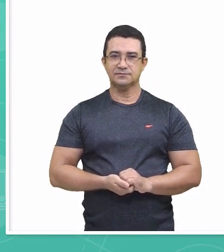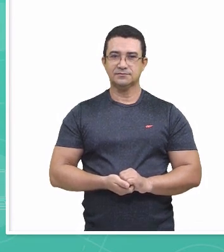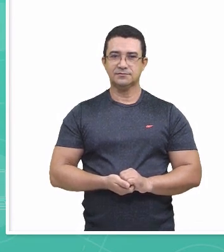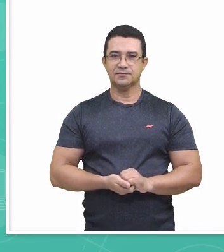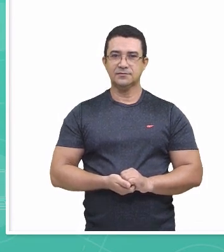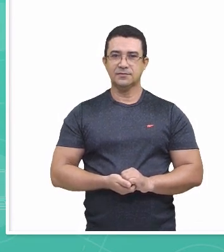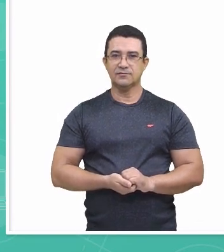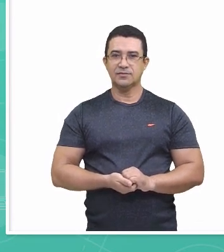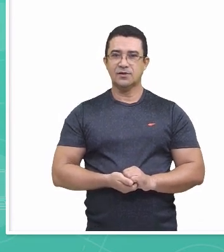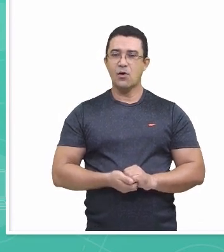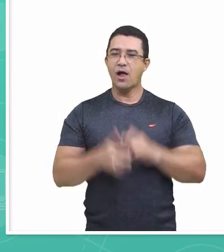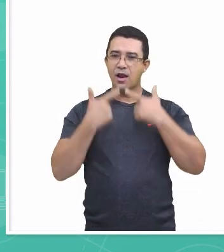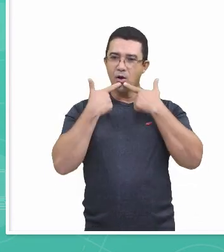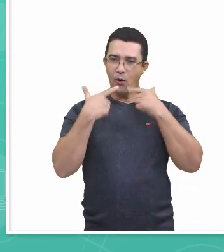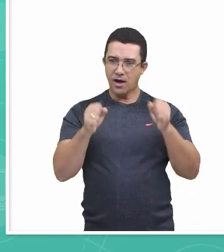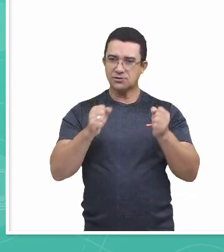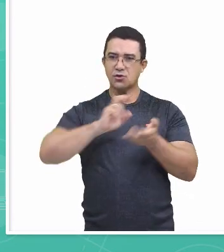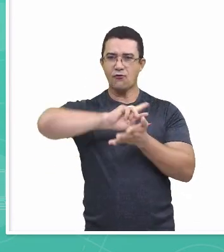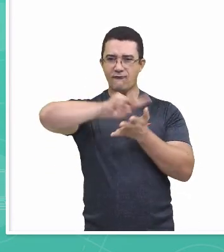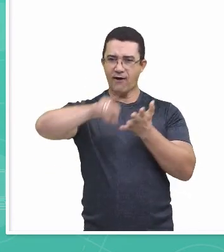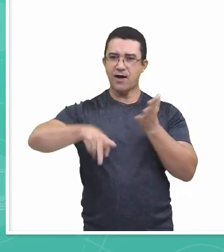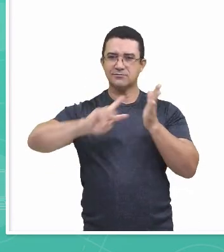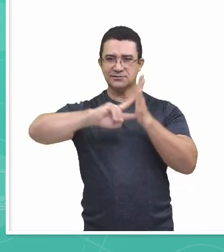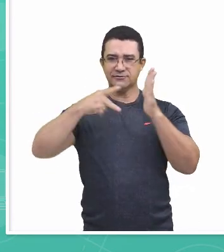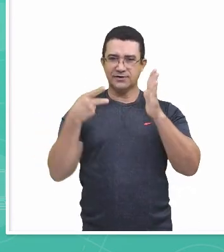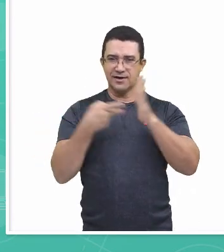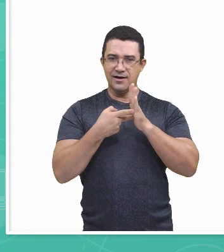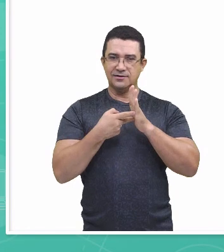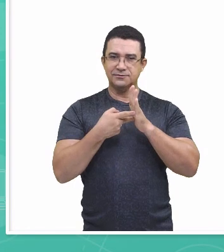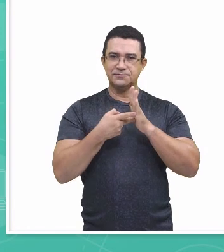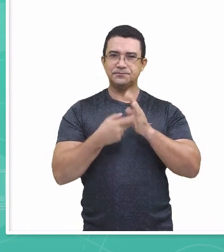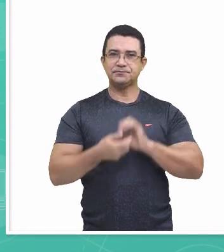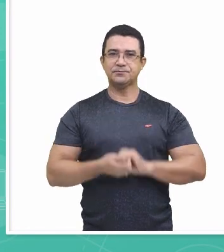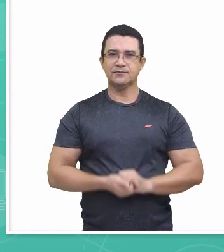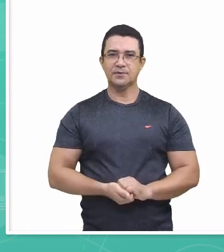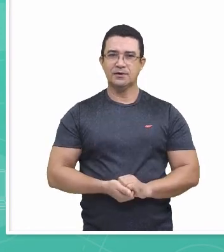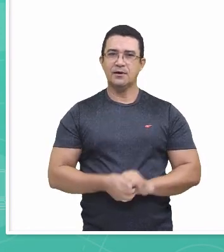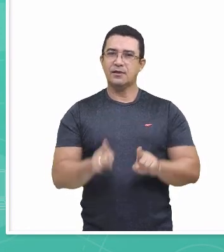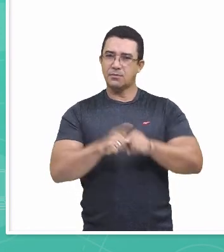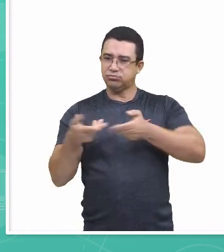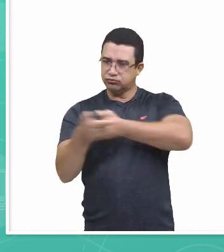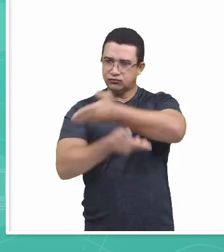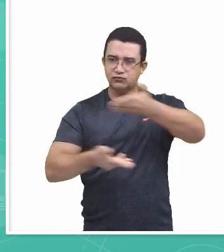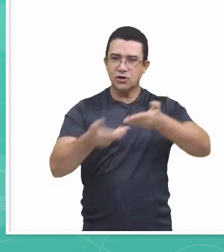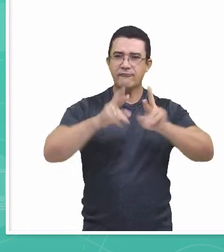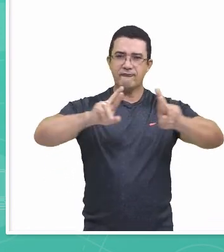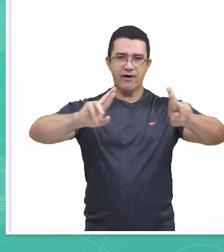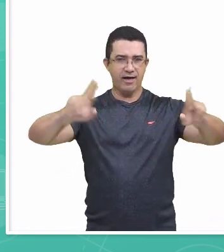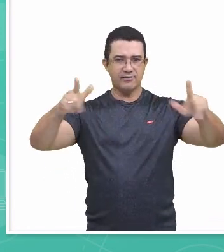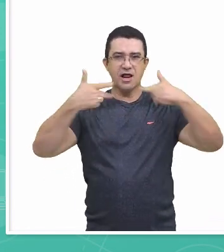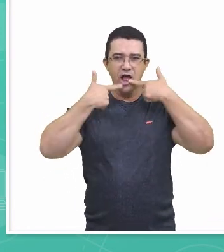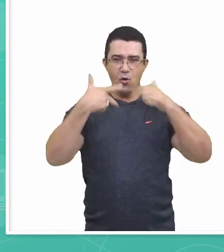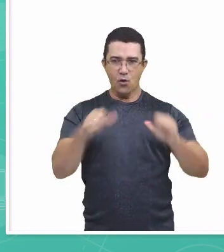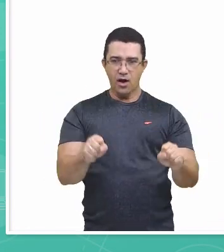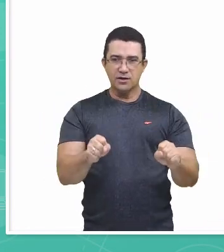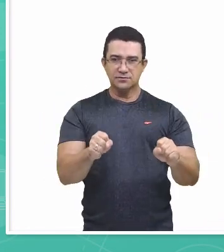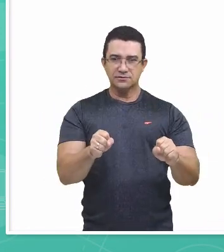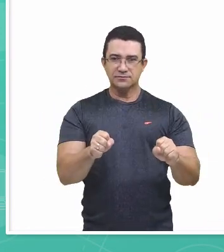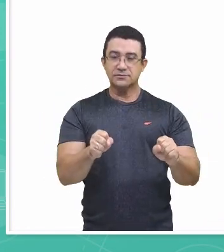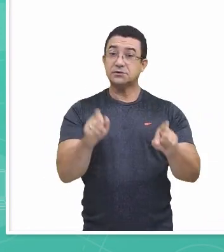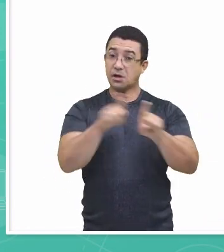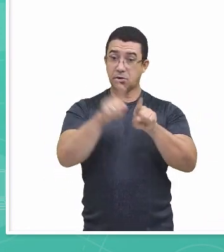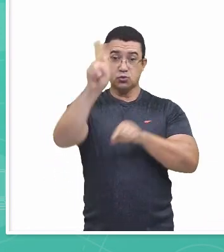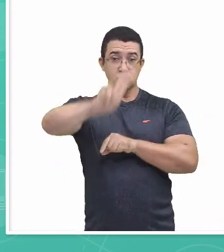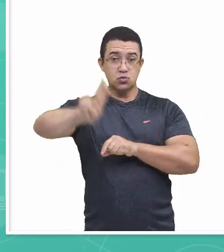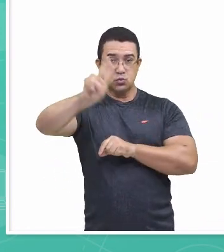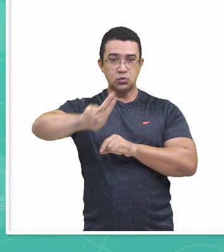linguagem conotativa, muito bem, com a interação entre diferentes linguagens. Ele vai utilizar